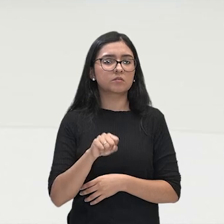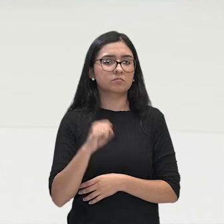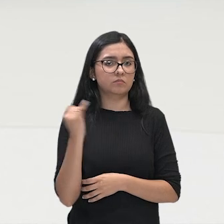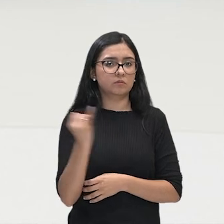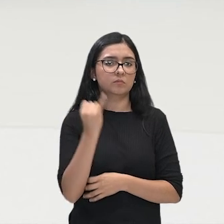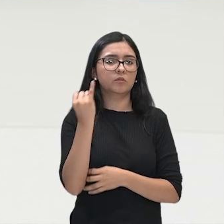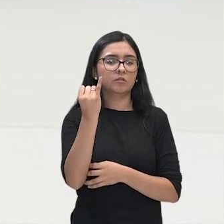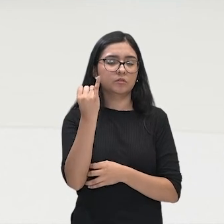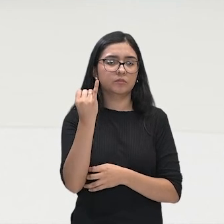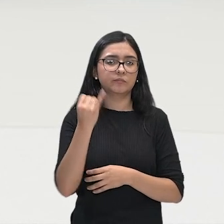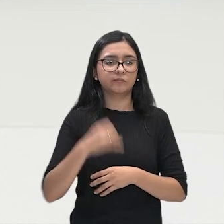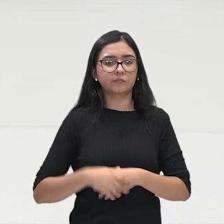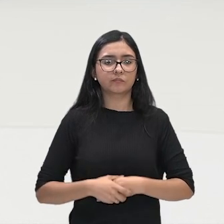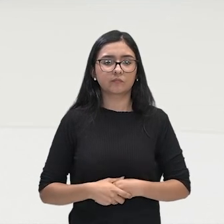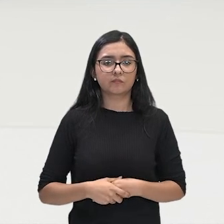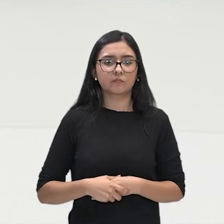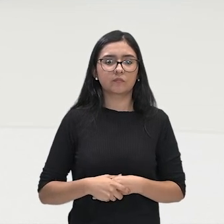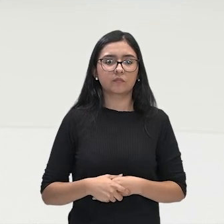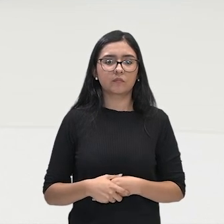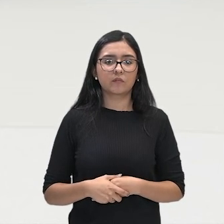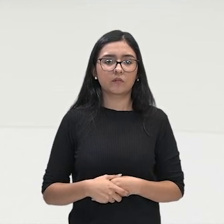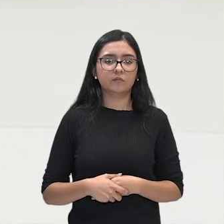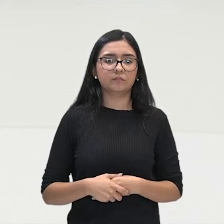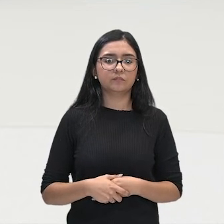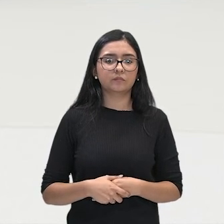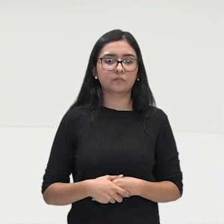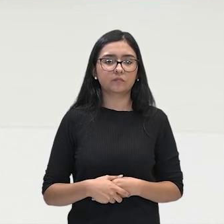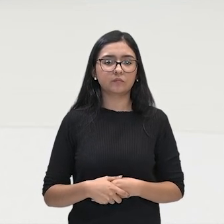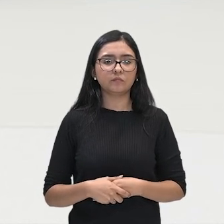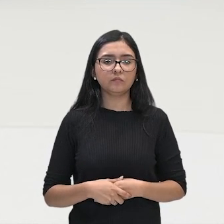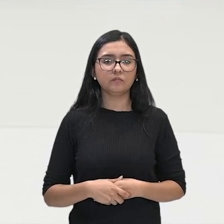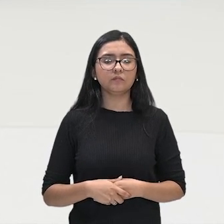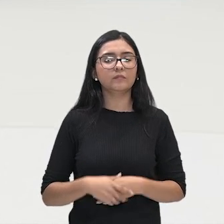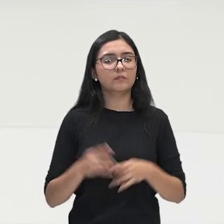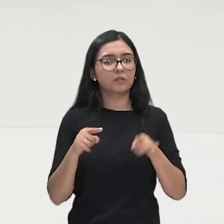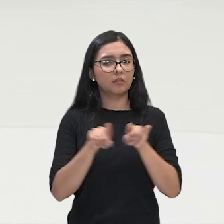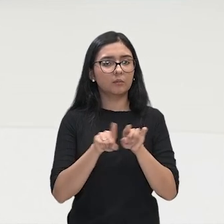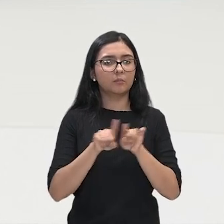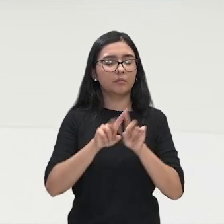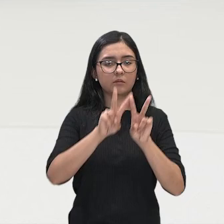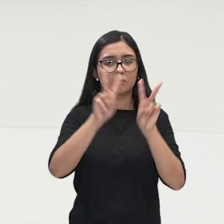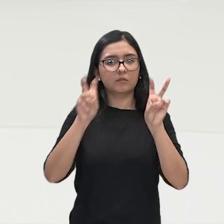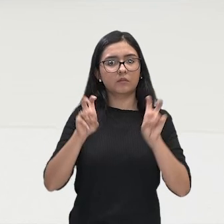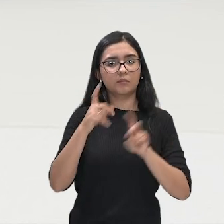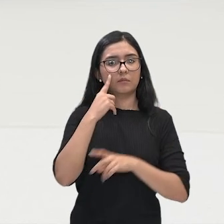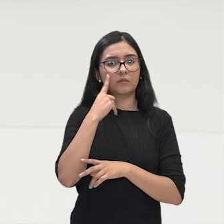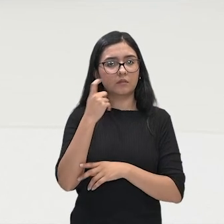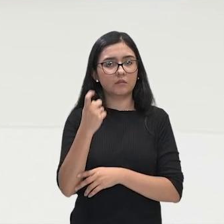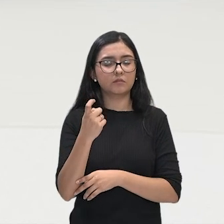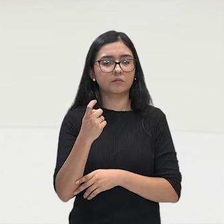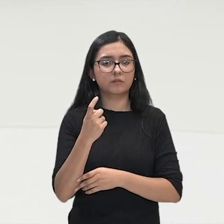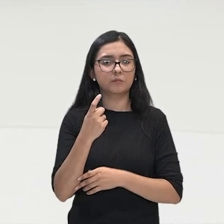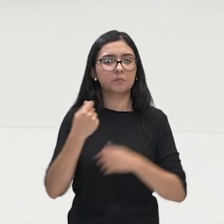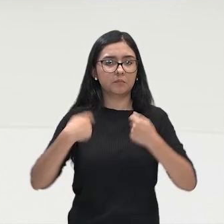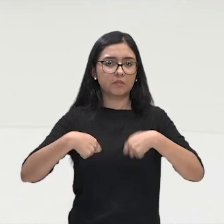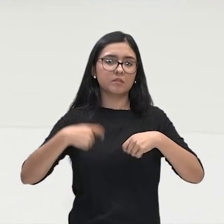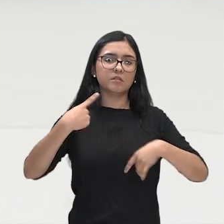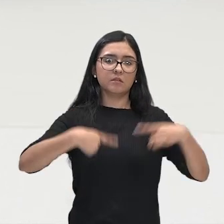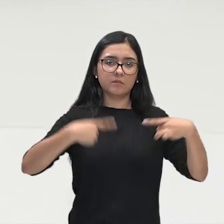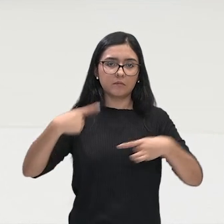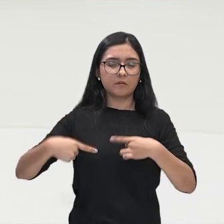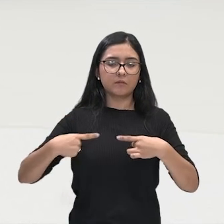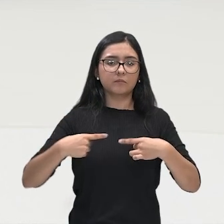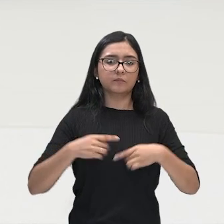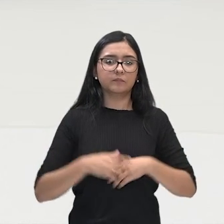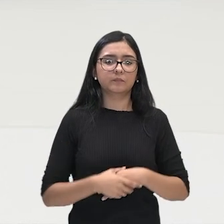muito relevante, muito importante, muito interessante, né? Então, vamos